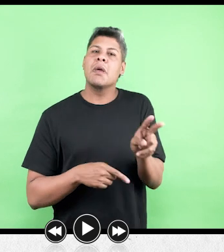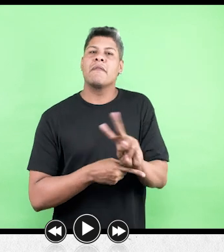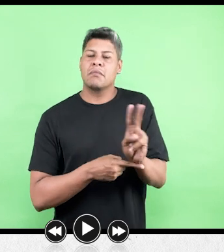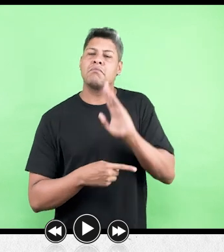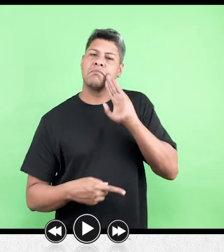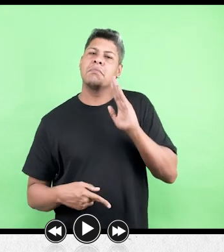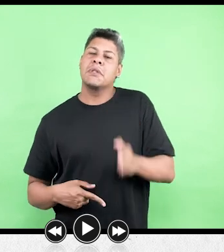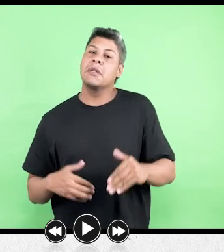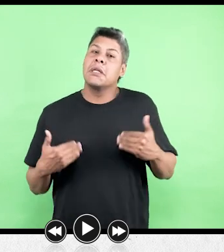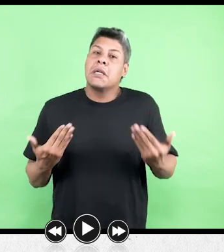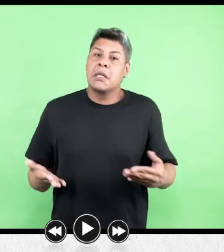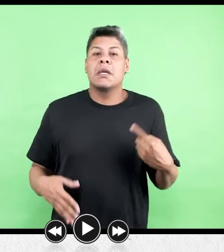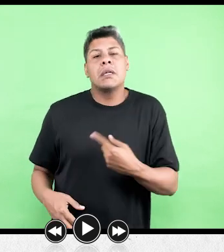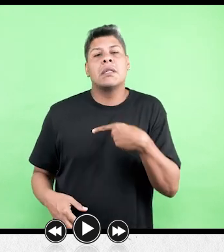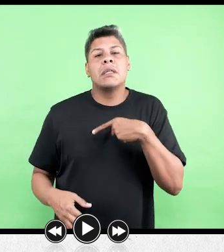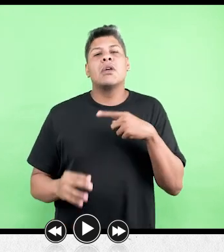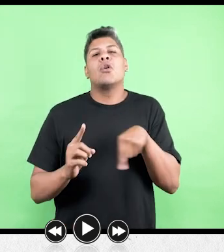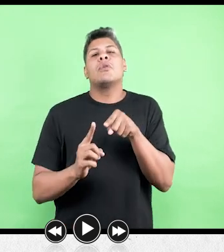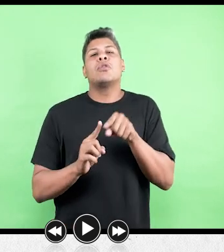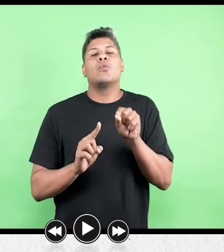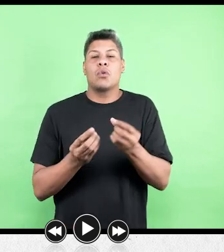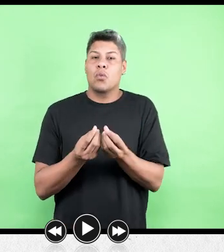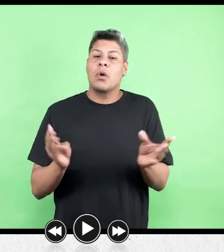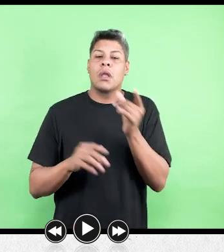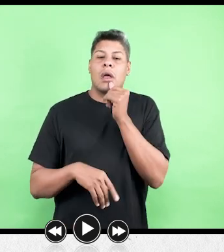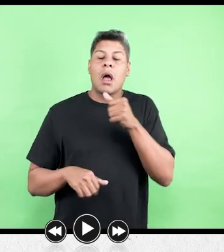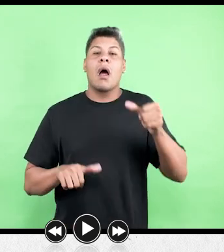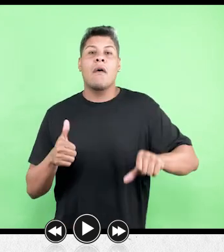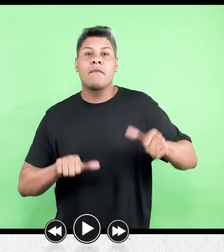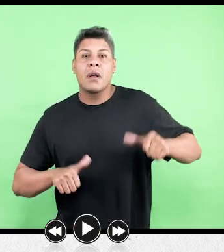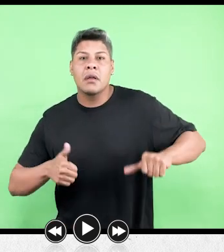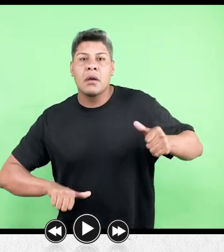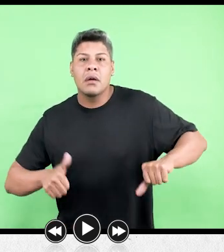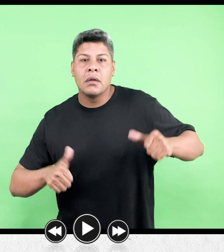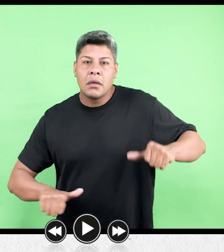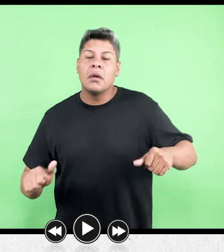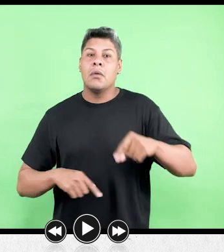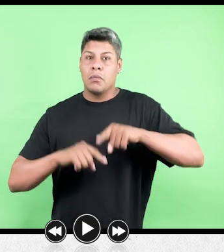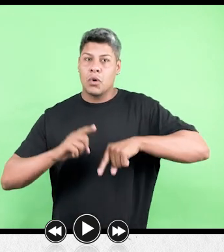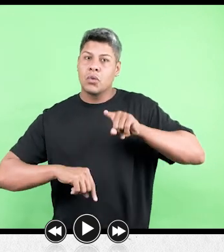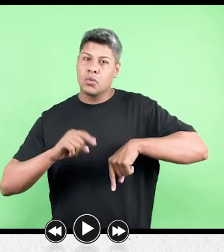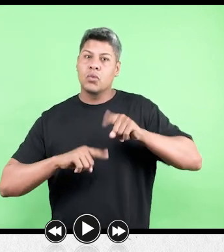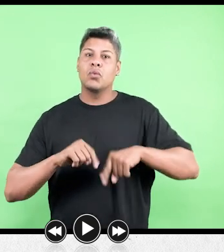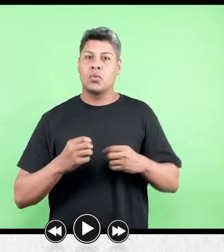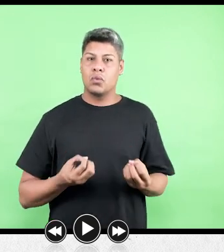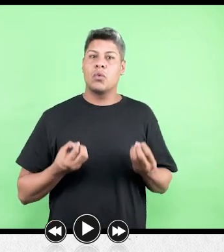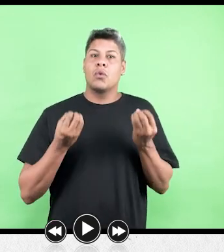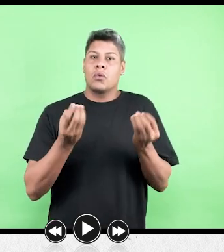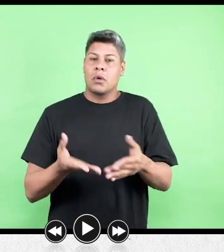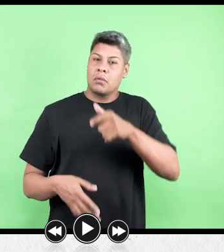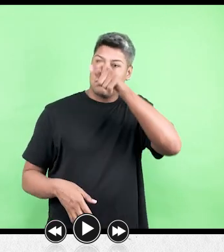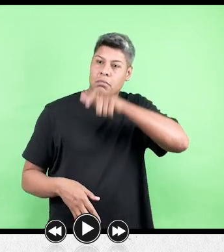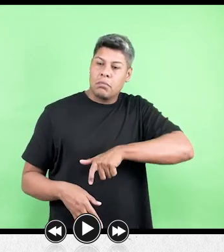fiscalização direta. E aí a gente tem, né, como objetivo da qualidade da água avaliar esse produto que é fornecido pelo prestador